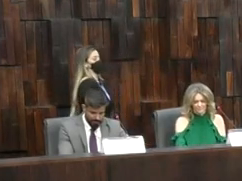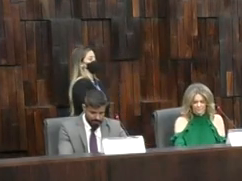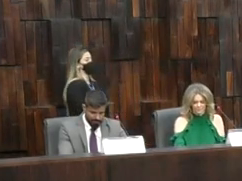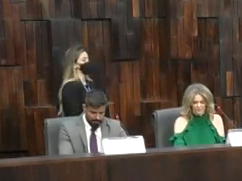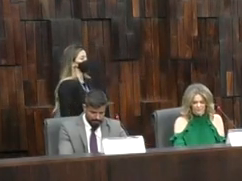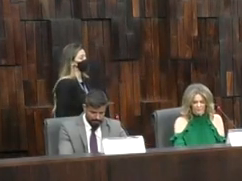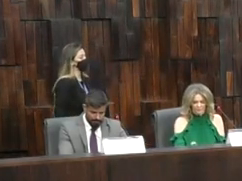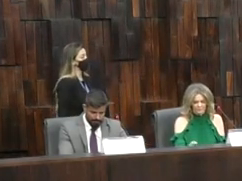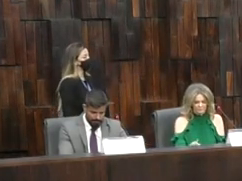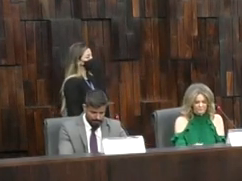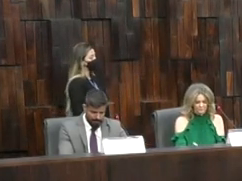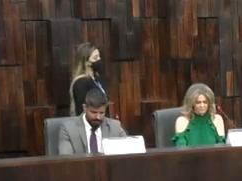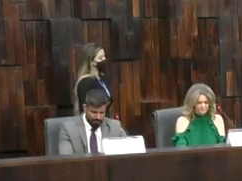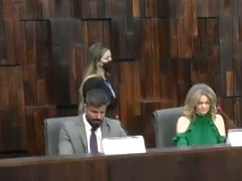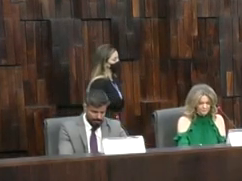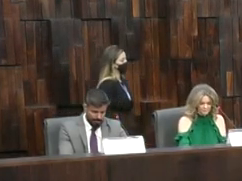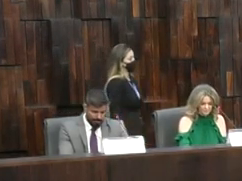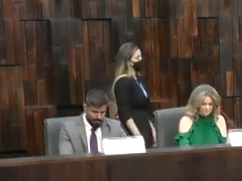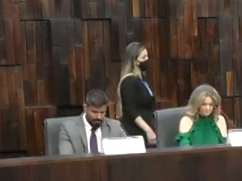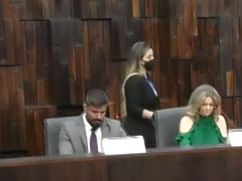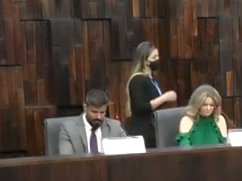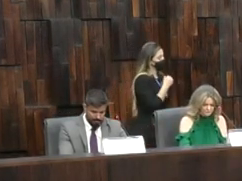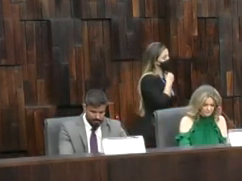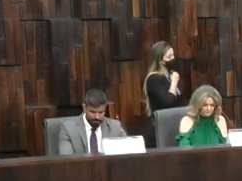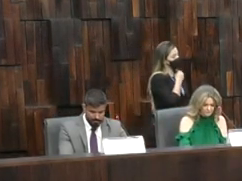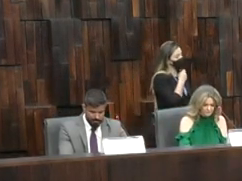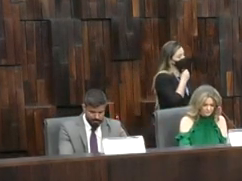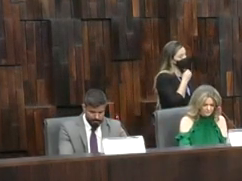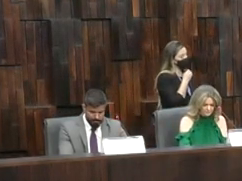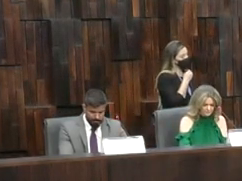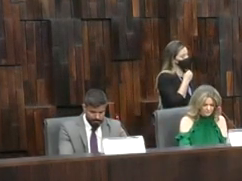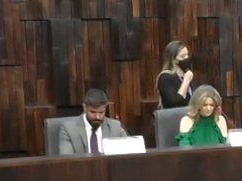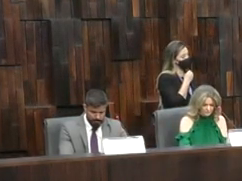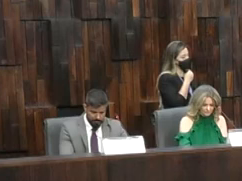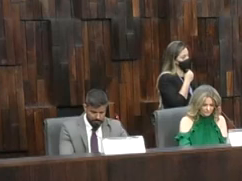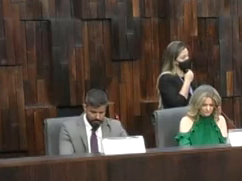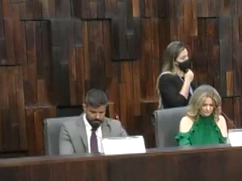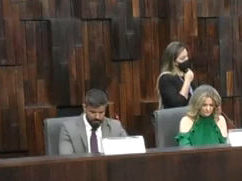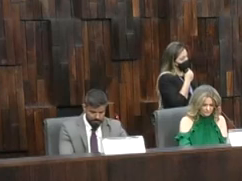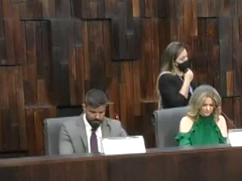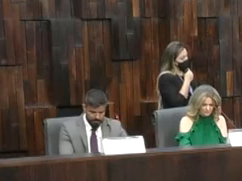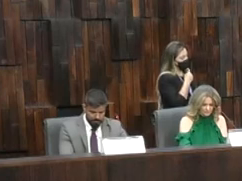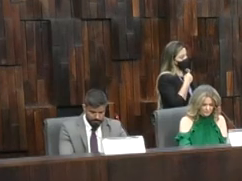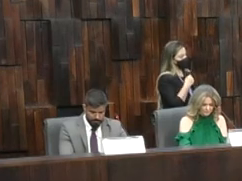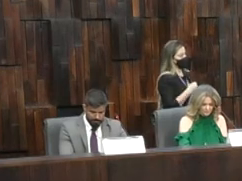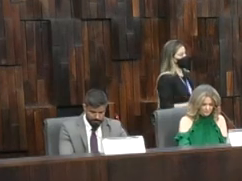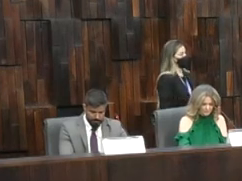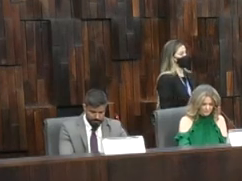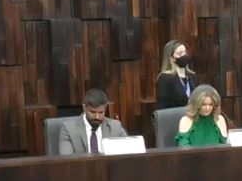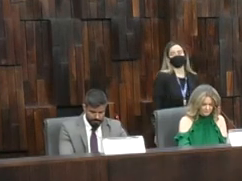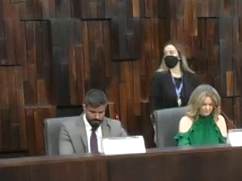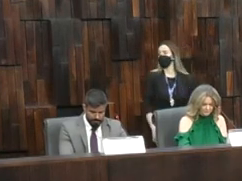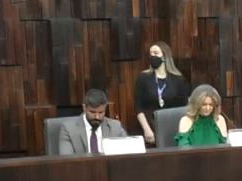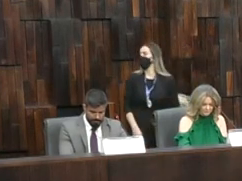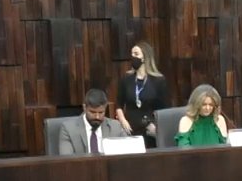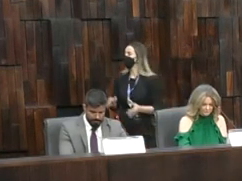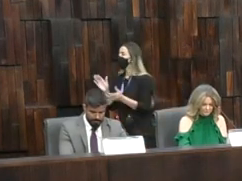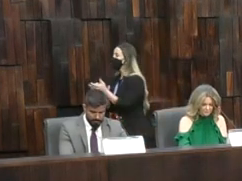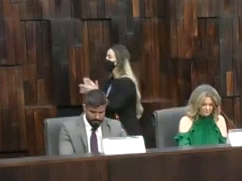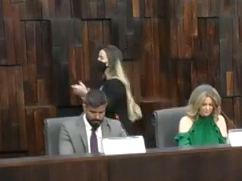Convido também para compor a mesa nosso senhor Fábio Silva Gonçalves,